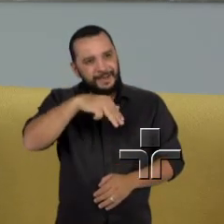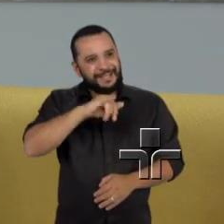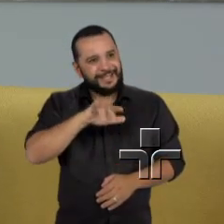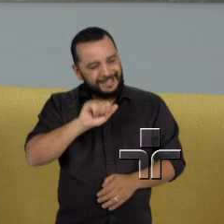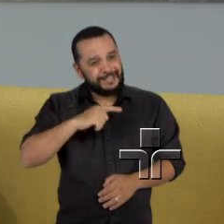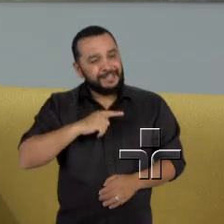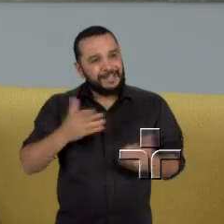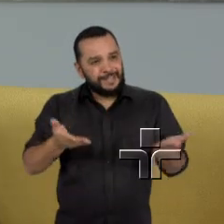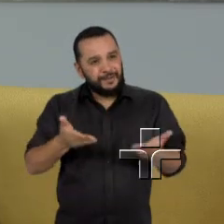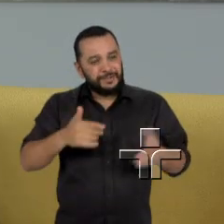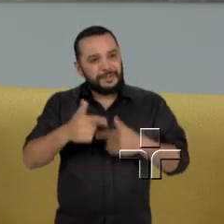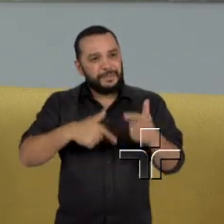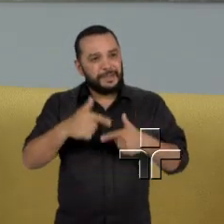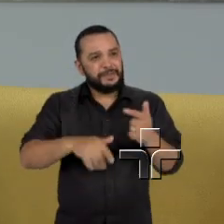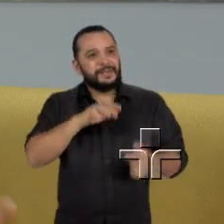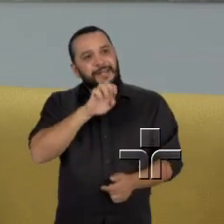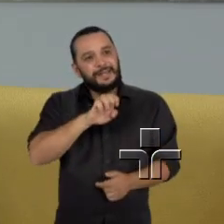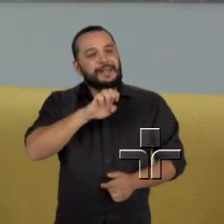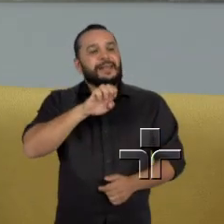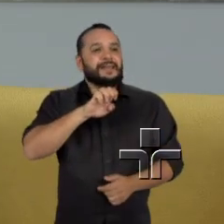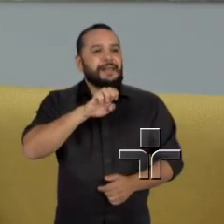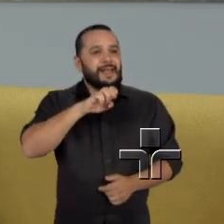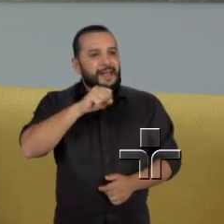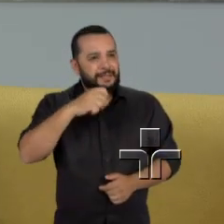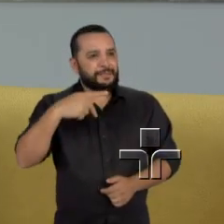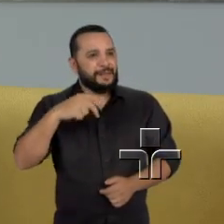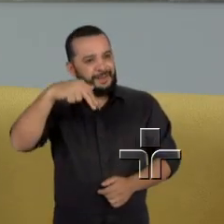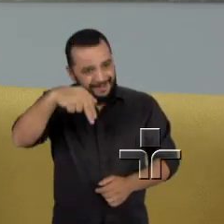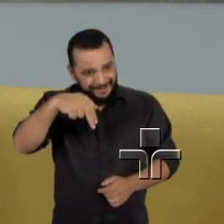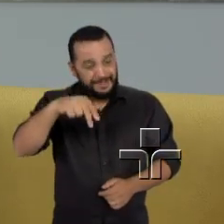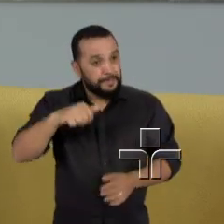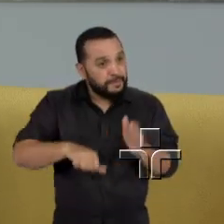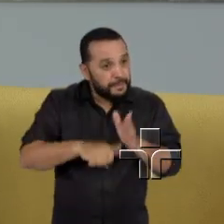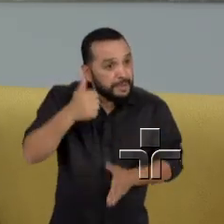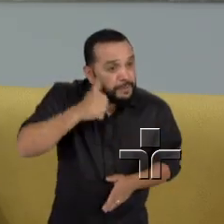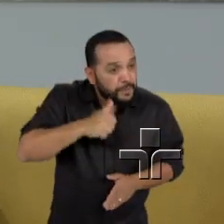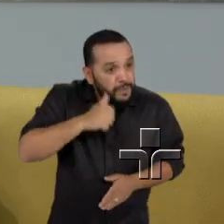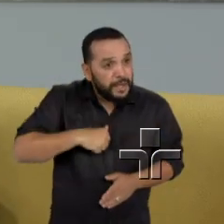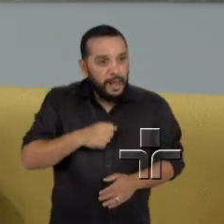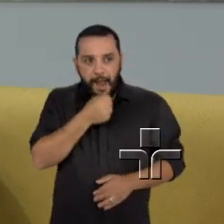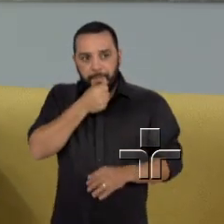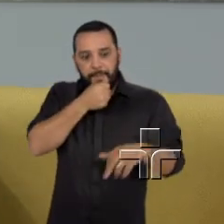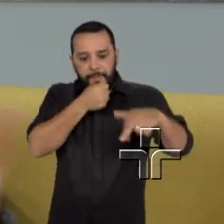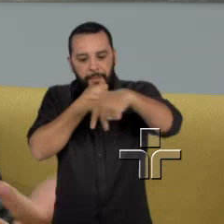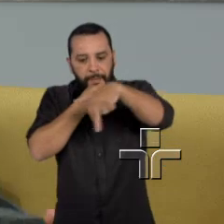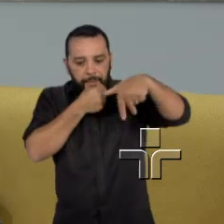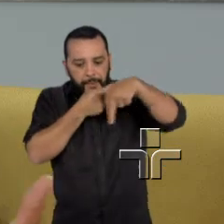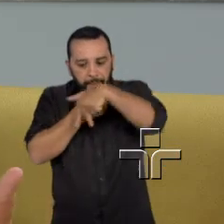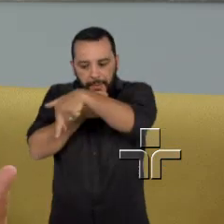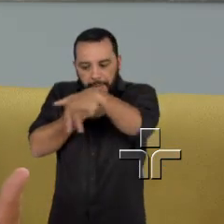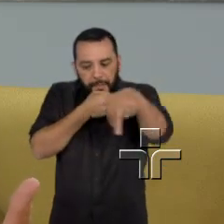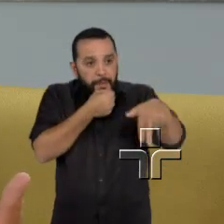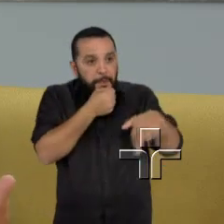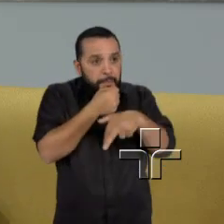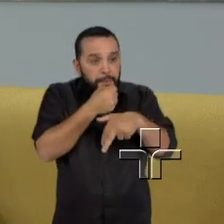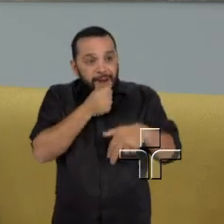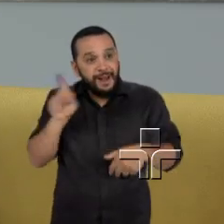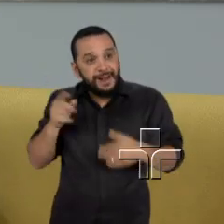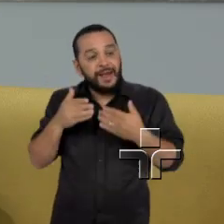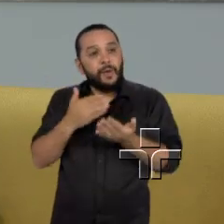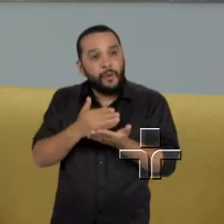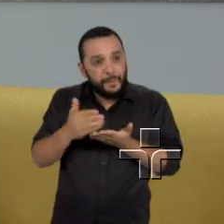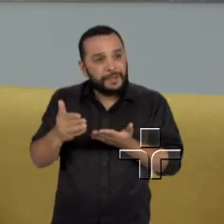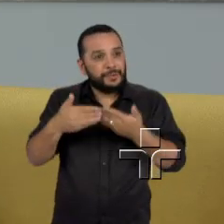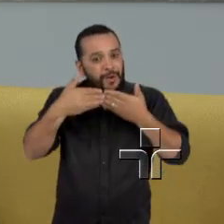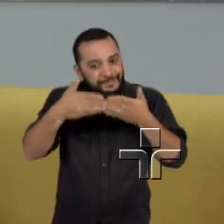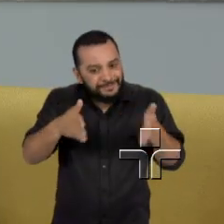né? No fechado. Foi a primeira mulher a narrar na TV aberta, mas que com certeza foi uma das que abriu a porta para a gente. E